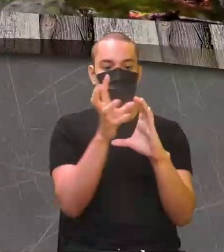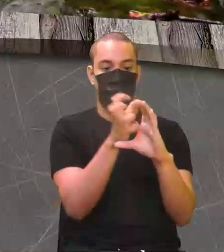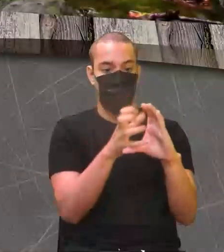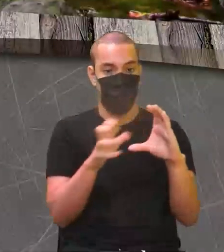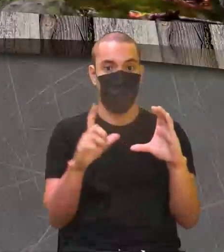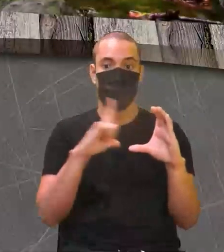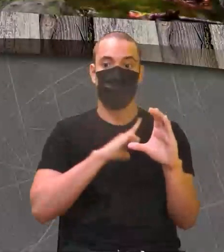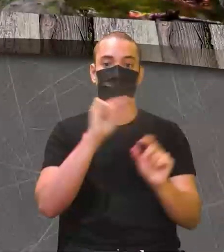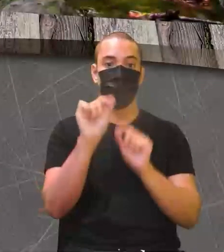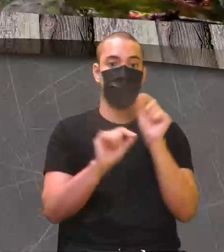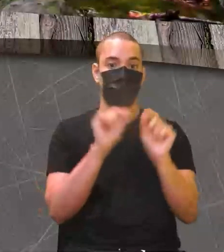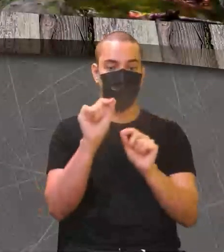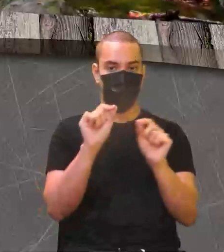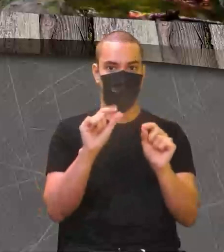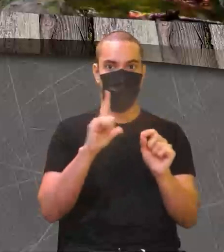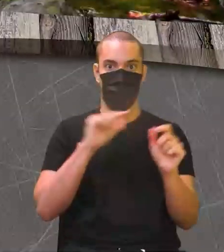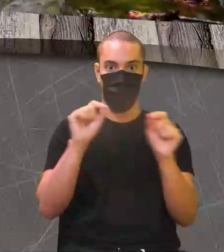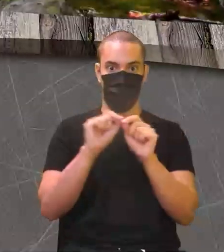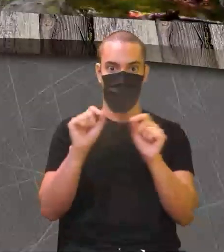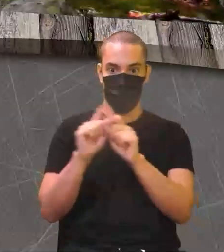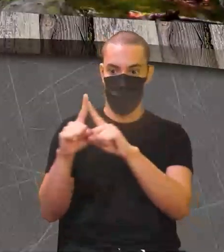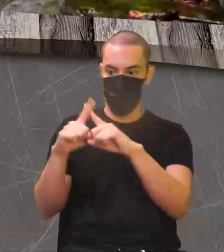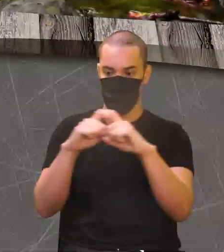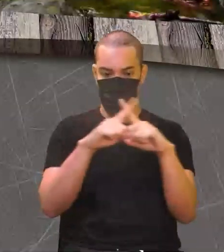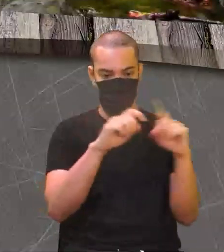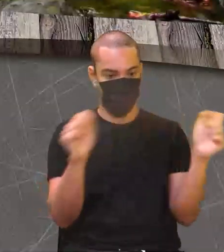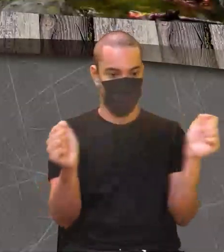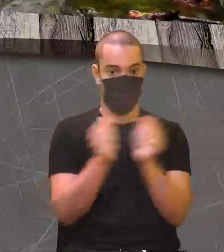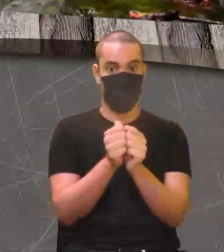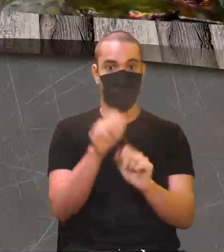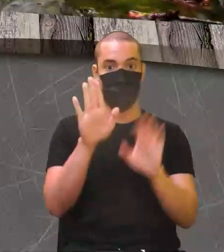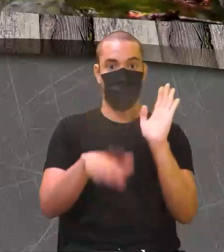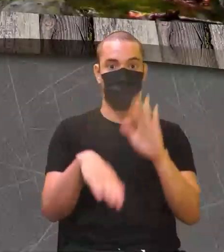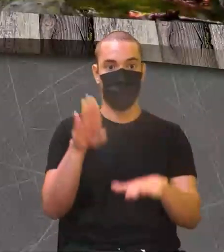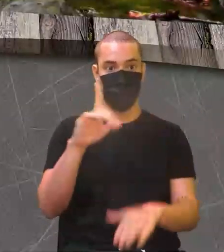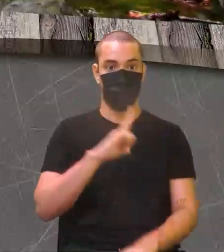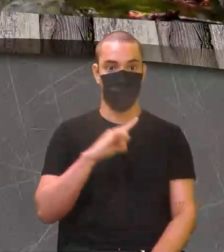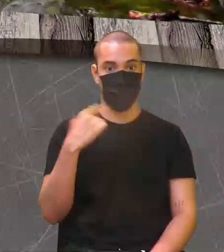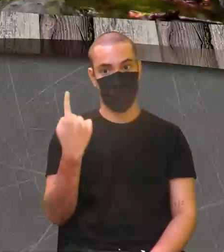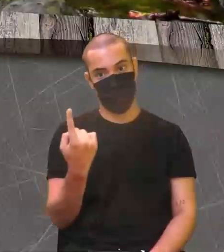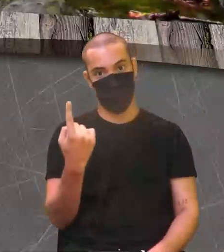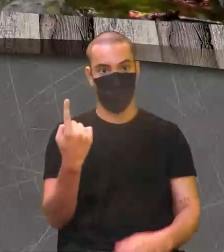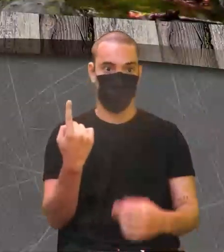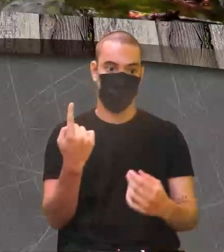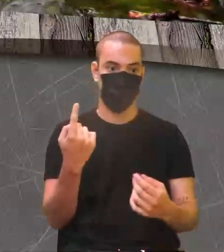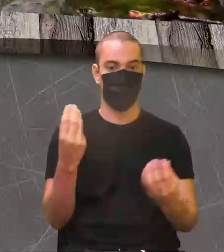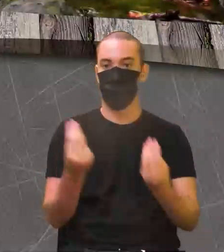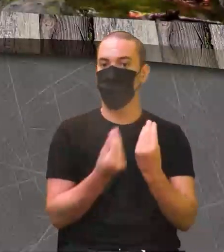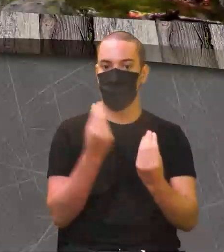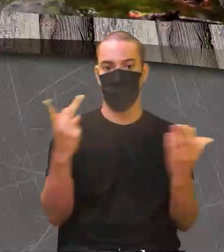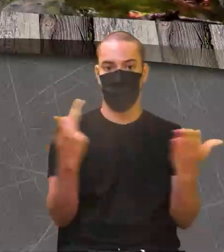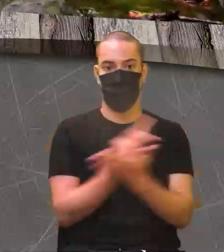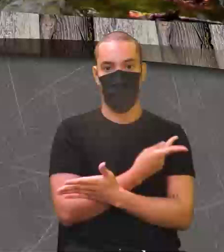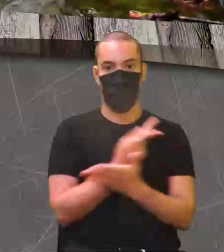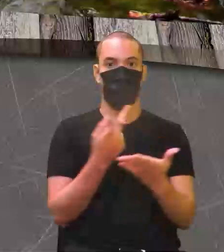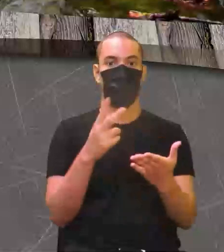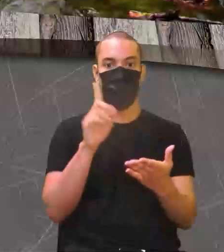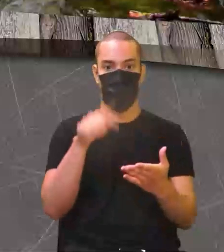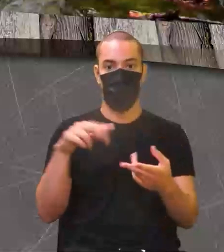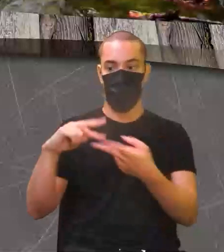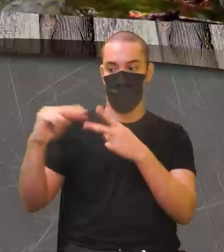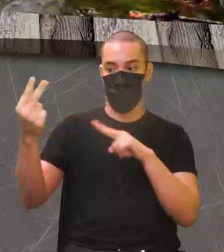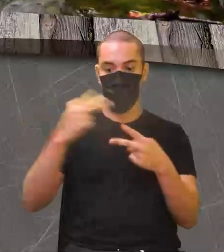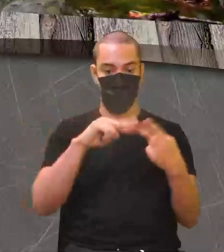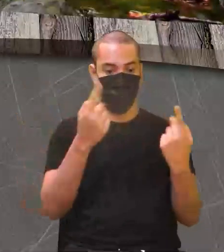tenho nos cruzamentos, dependendo do tipo de cruzamento, se vai ser um cruzamento entre homozigotos, se vai ser um